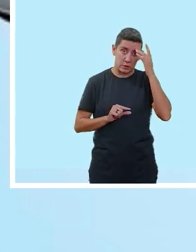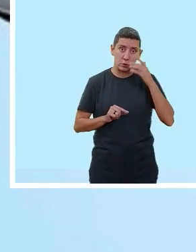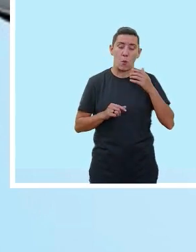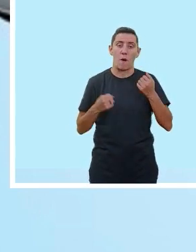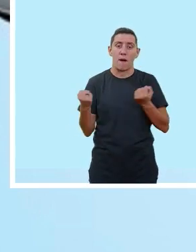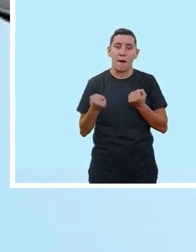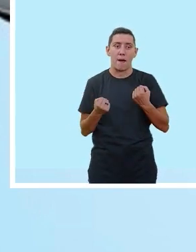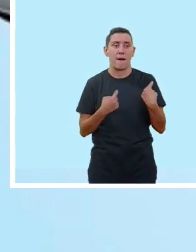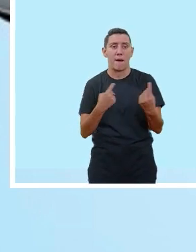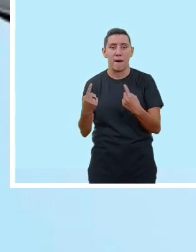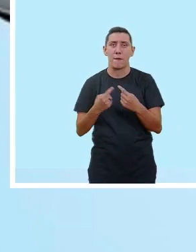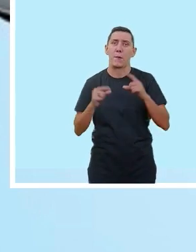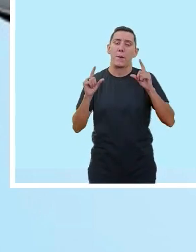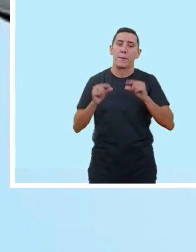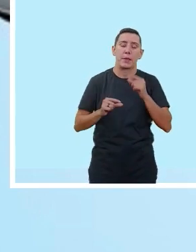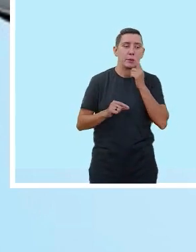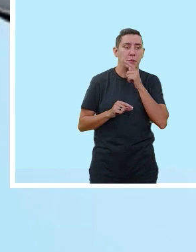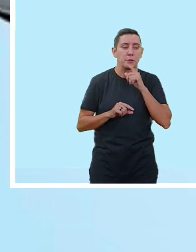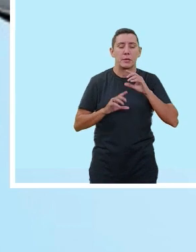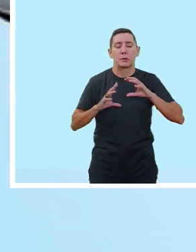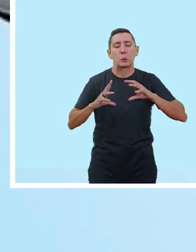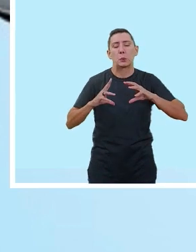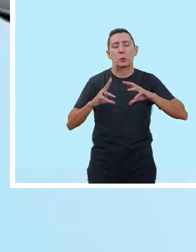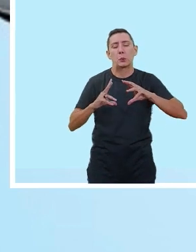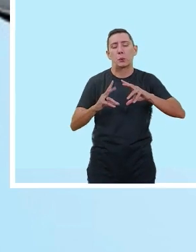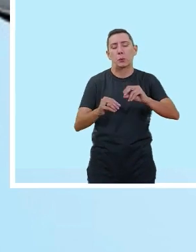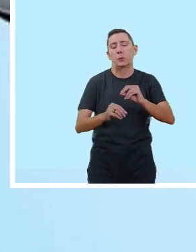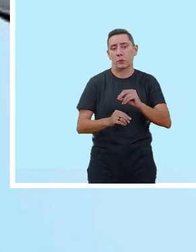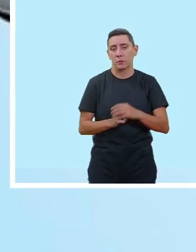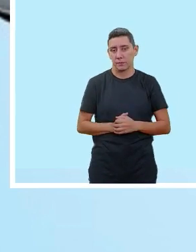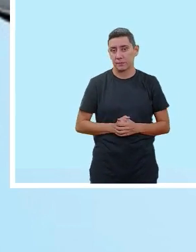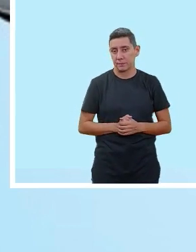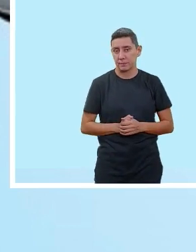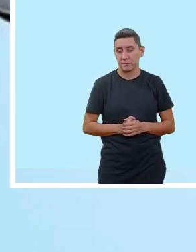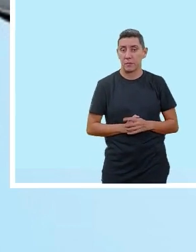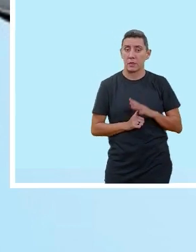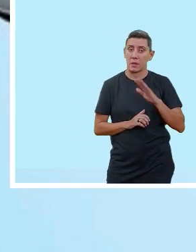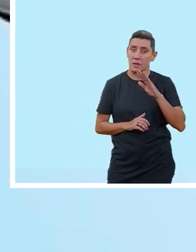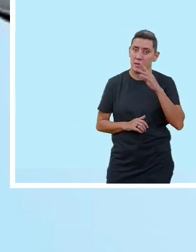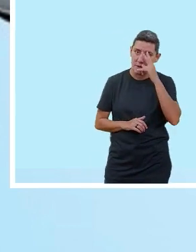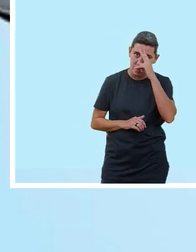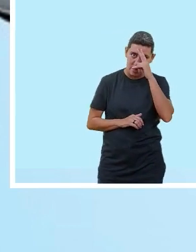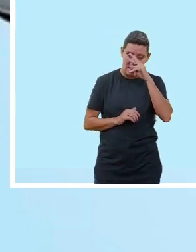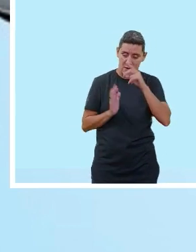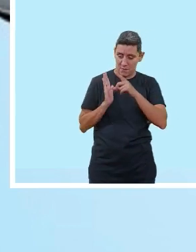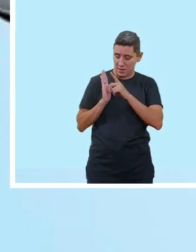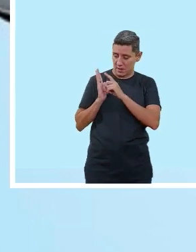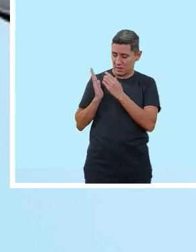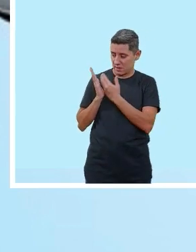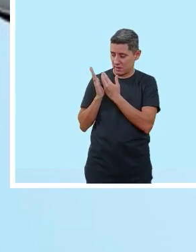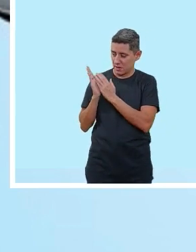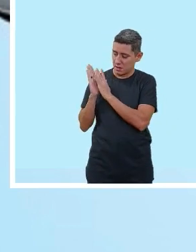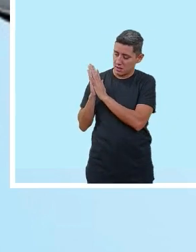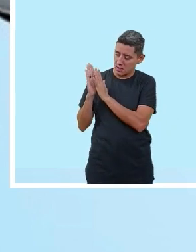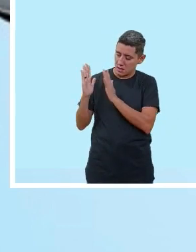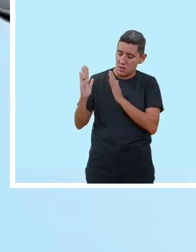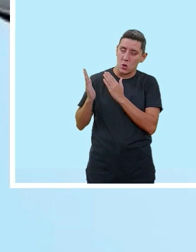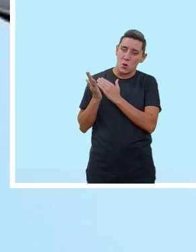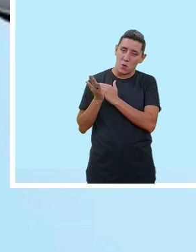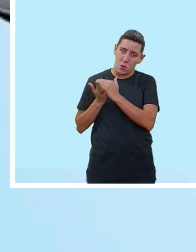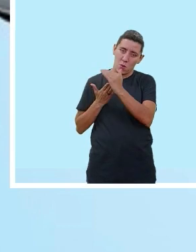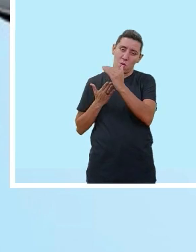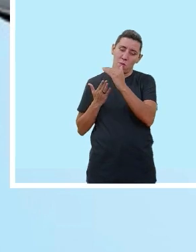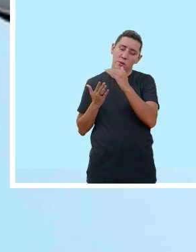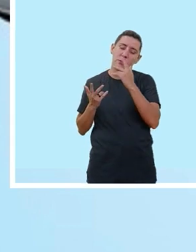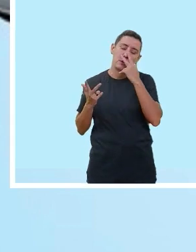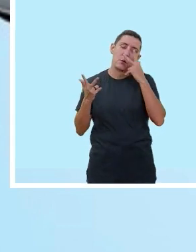da operação, né? Então, lembrando lá dos tópicos que nós comentamos no começo, né? Basicamente para as operadoras de telecomunicação, a